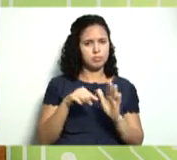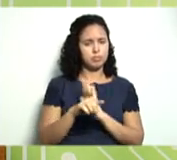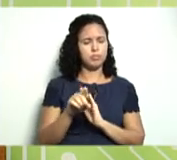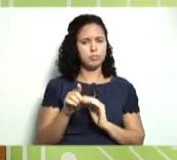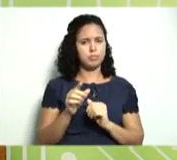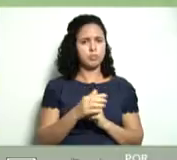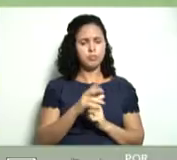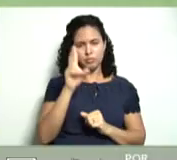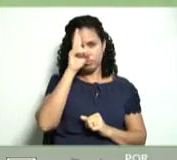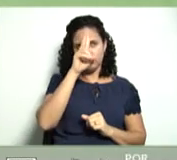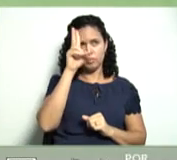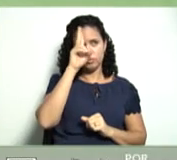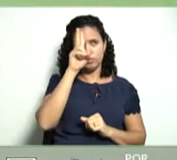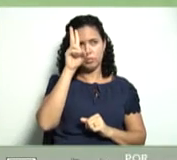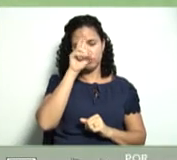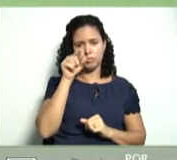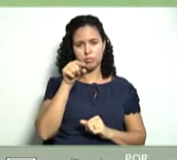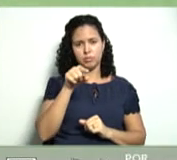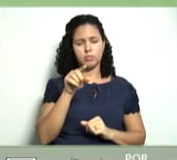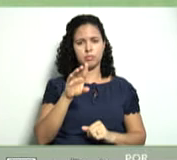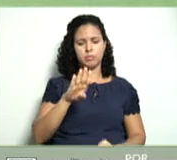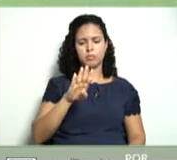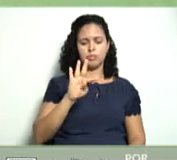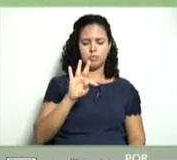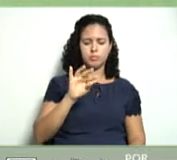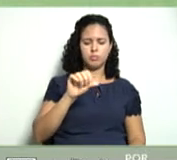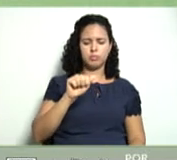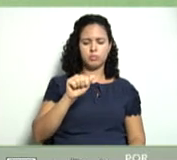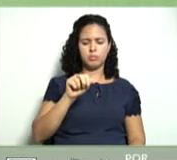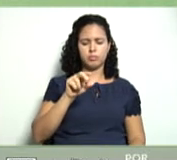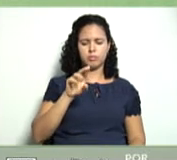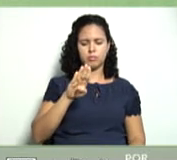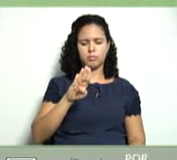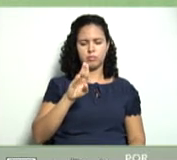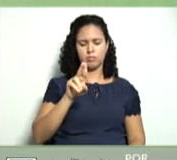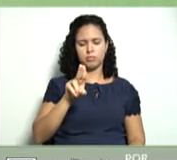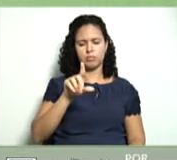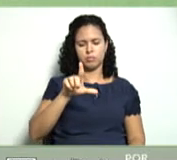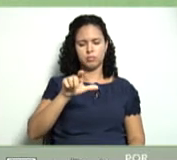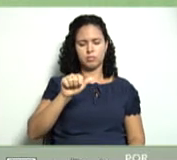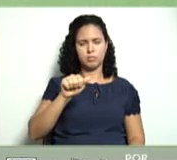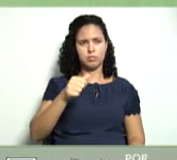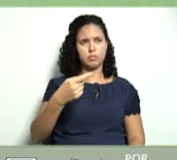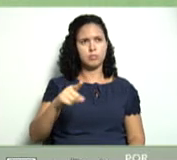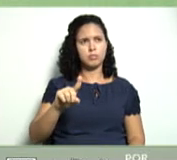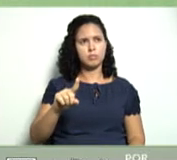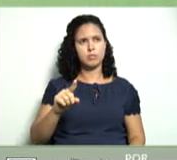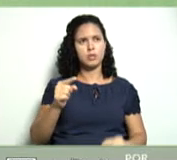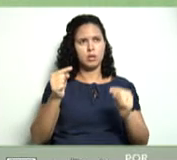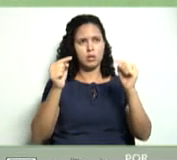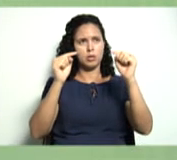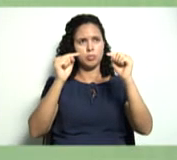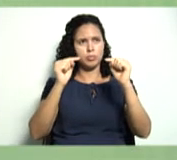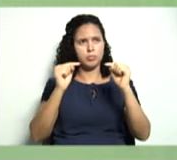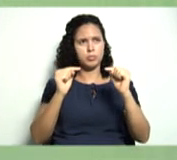lembrou na hora que você vai entrar população aí você vem aqui ó qual é o tipo e